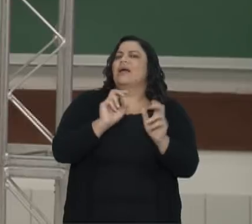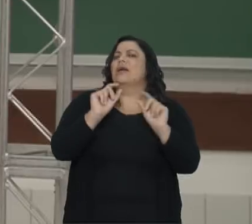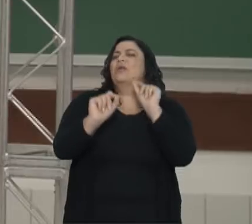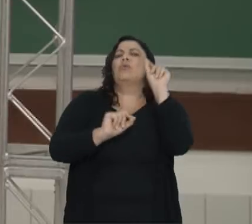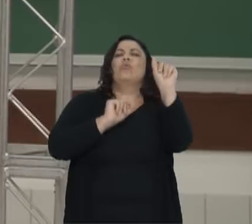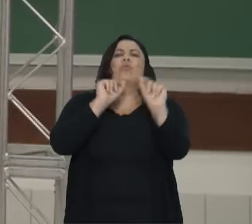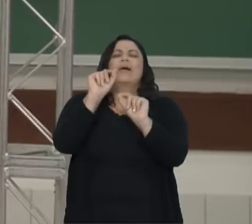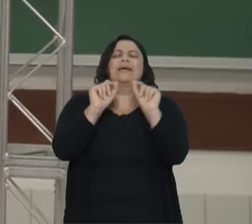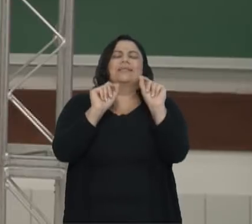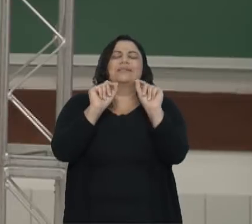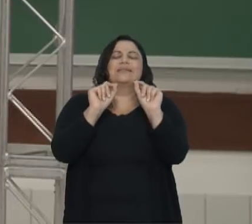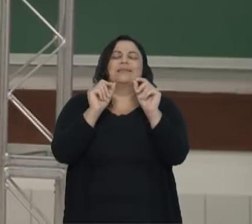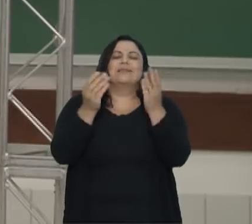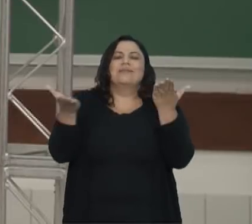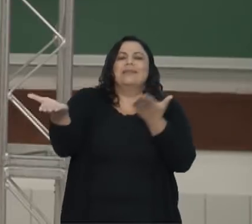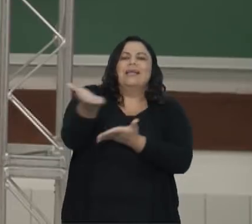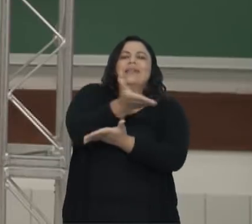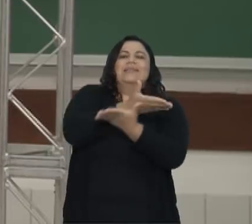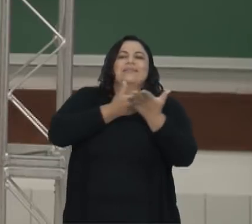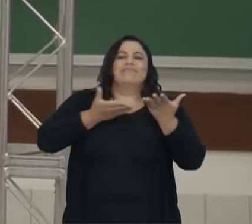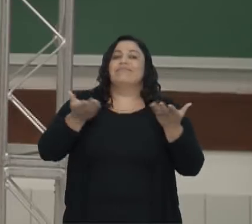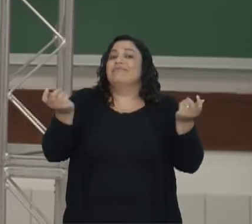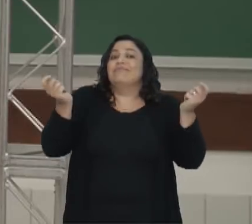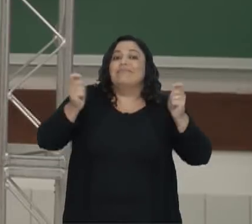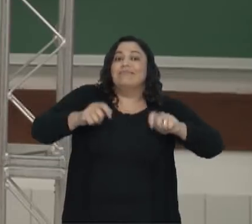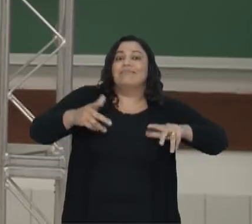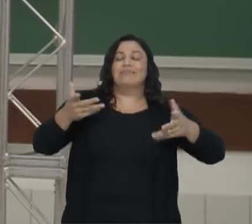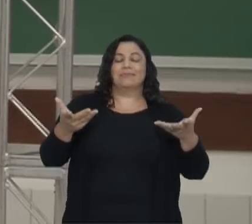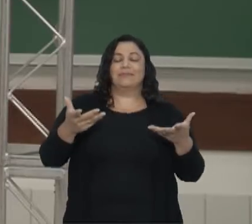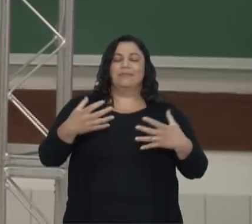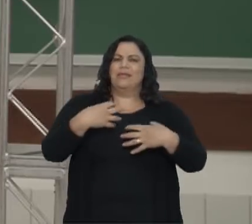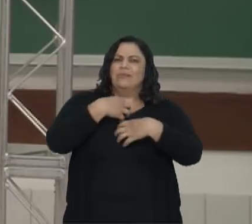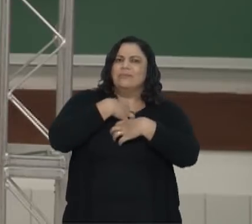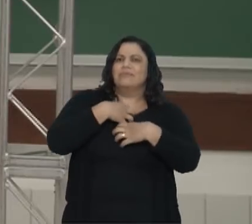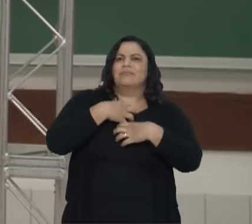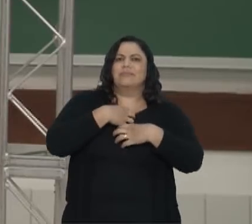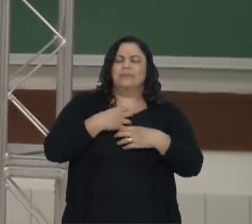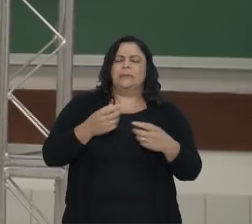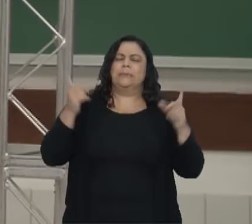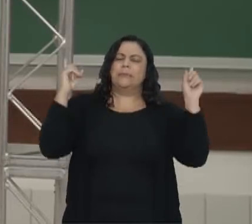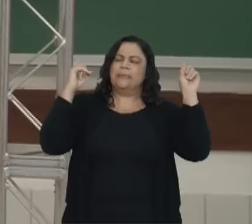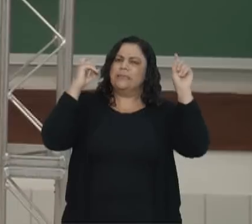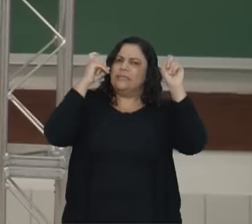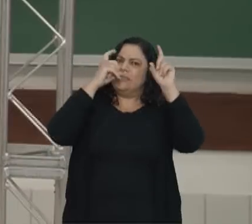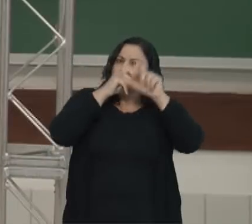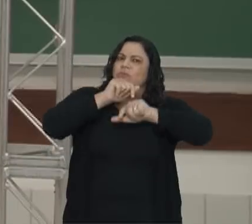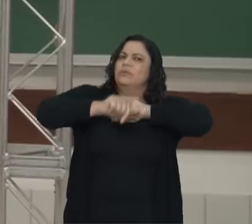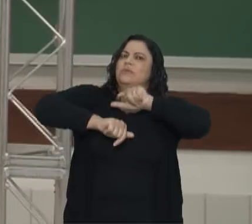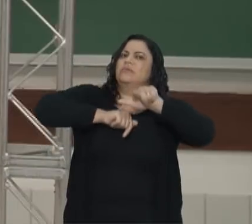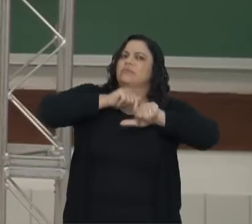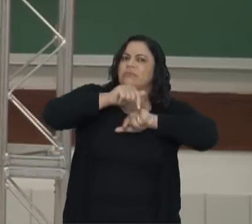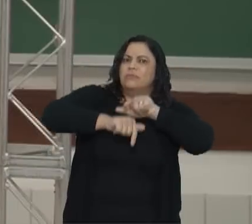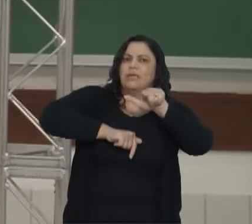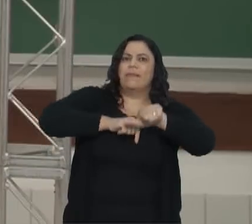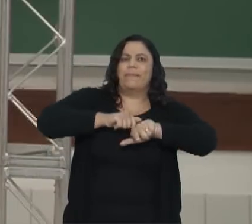essas contribuições, mesmo com todas essas condições que vimos ali, que eram condições difíceis,